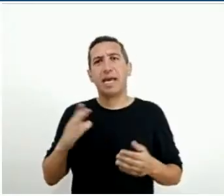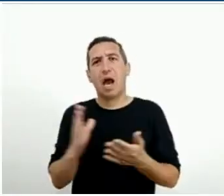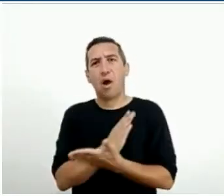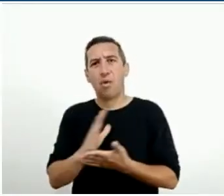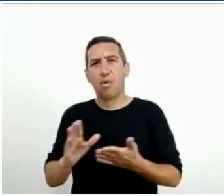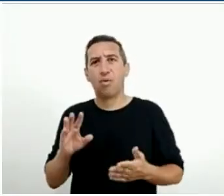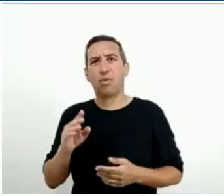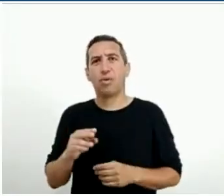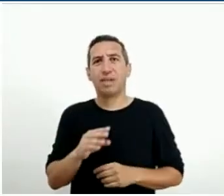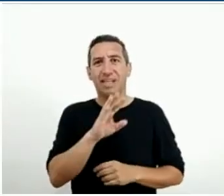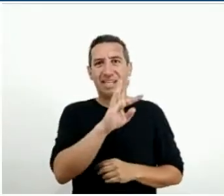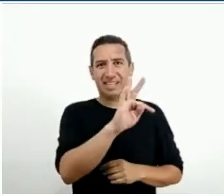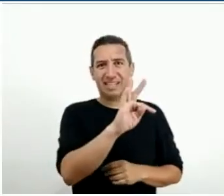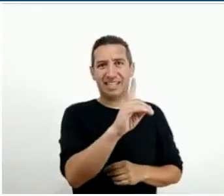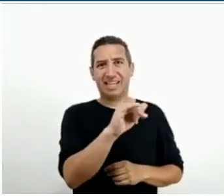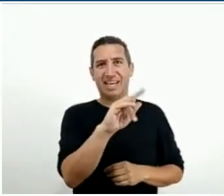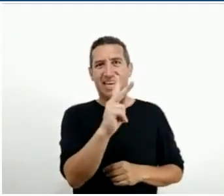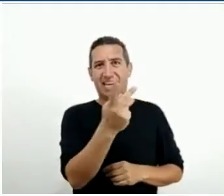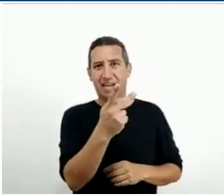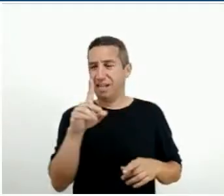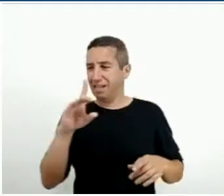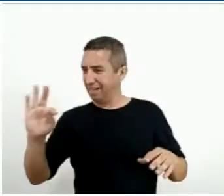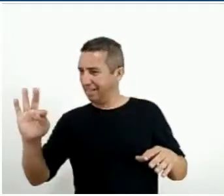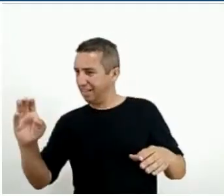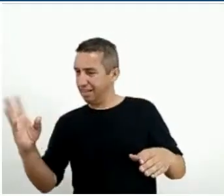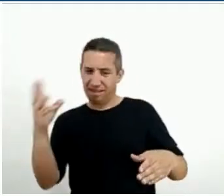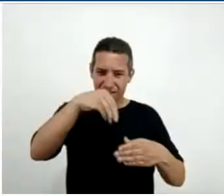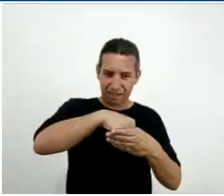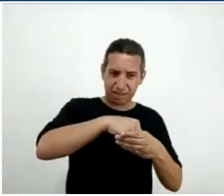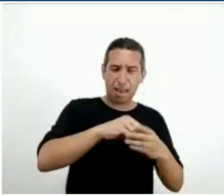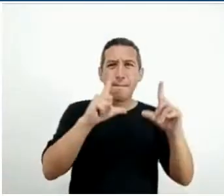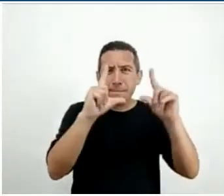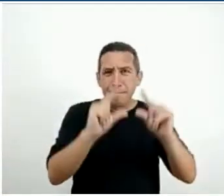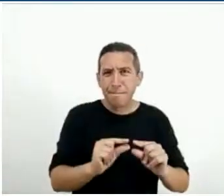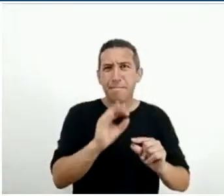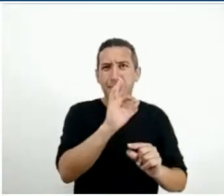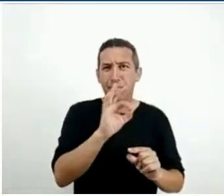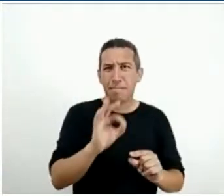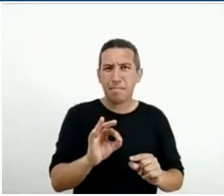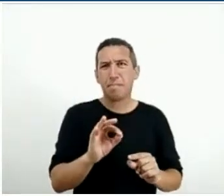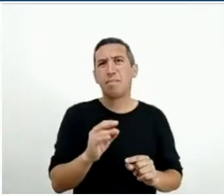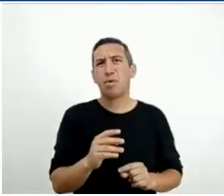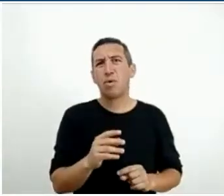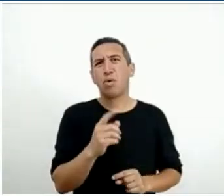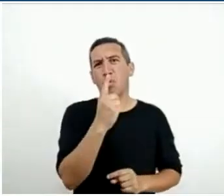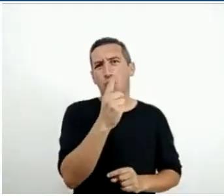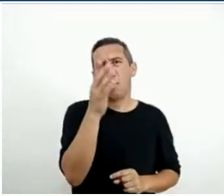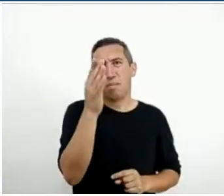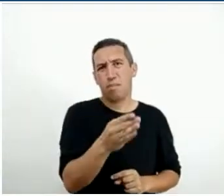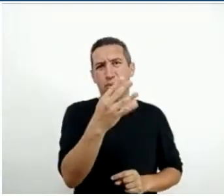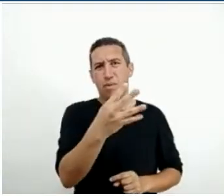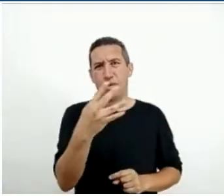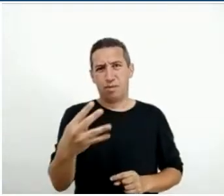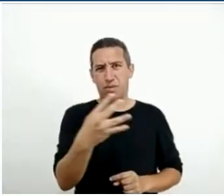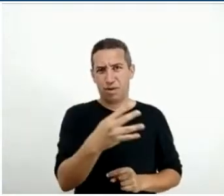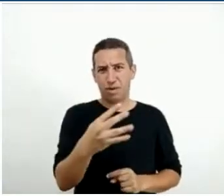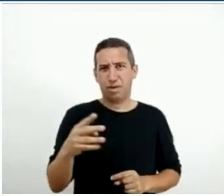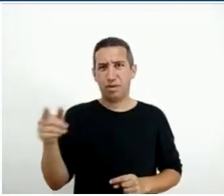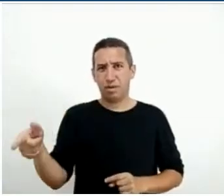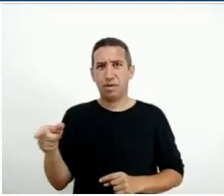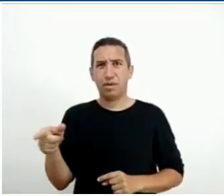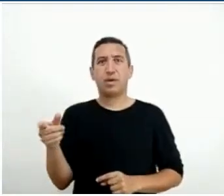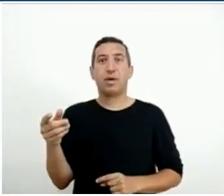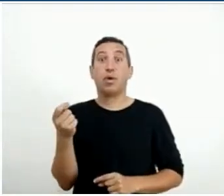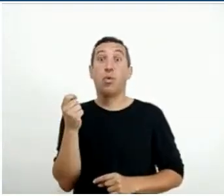que o TEA, a presença na população, hoje em dia a gente sabe que é 1 para 44, o TDAH é quase 6% da população